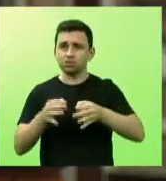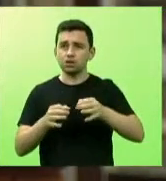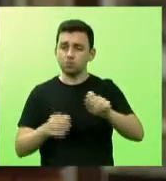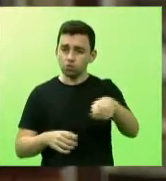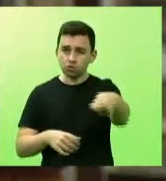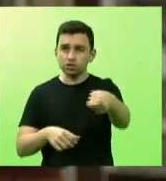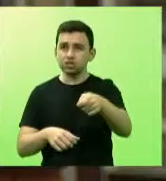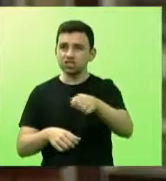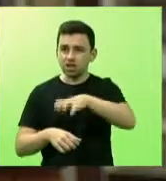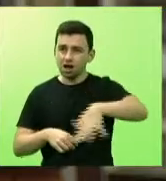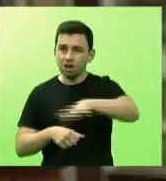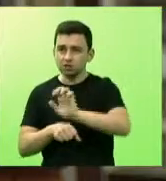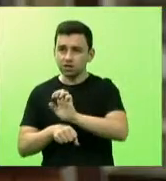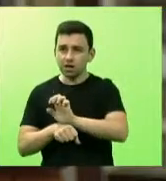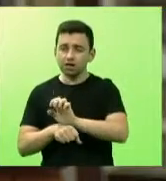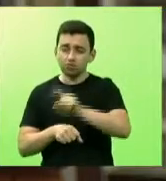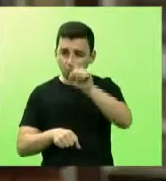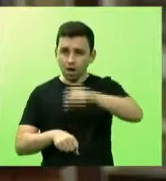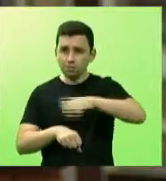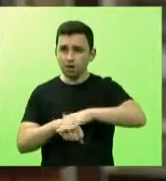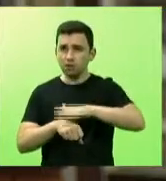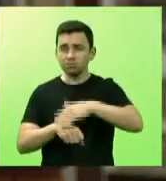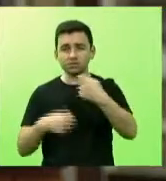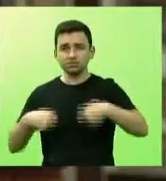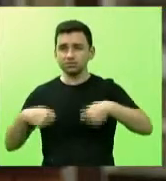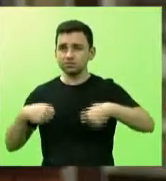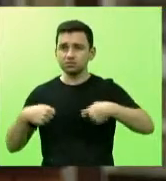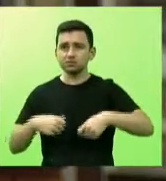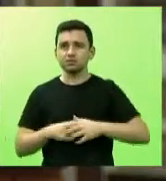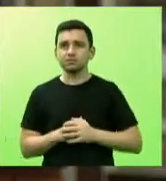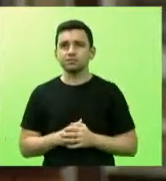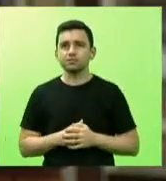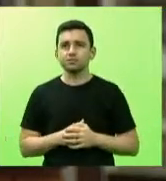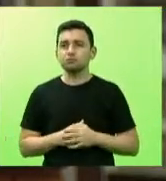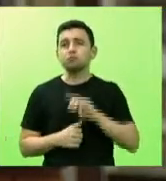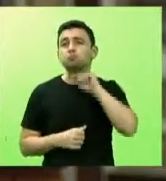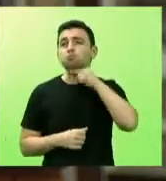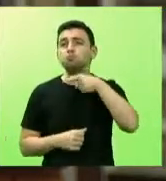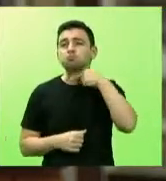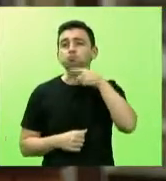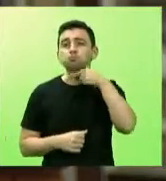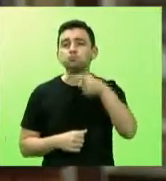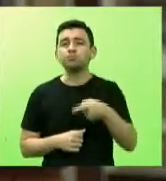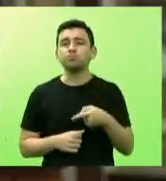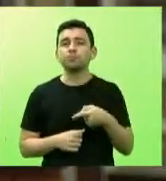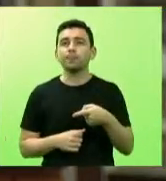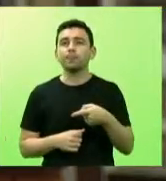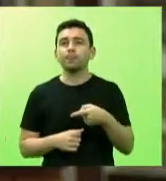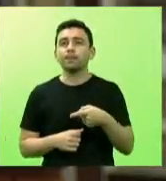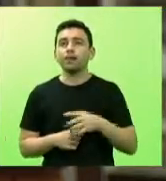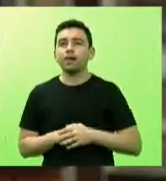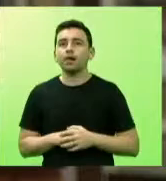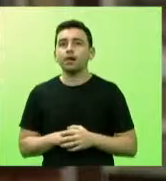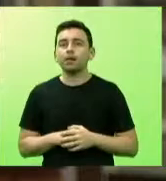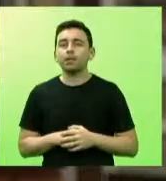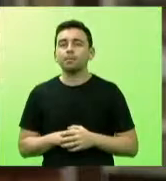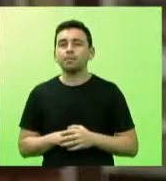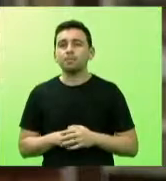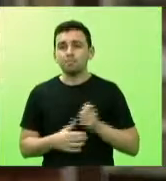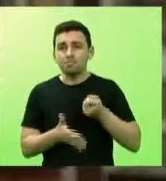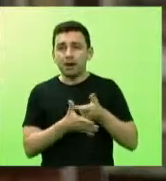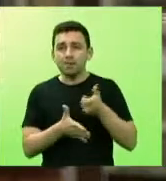a Procuradoria-Geral do Estado, não? Não é? Não conseguiu se defender de quem é pago,